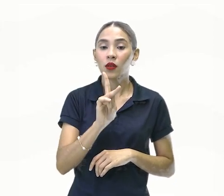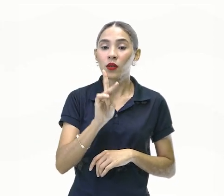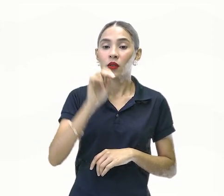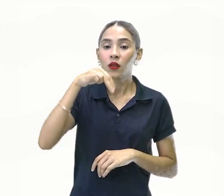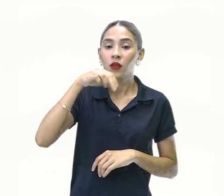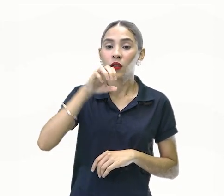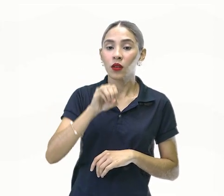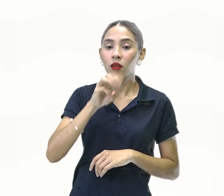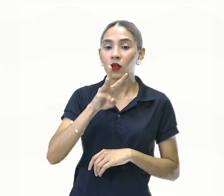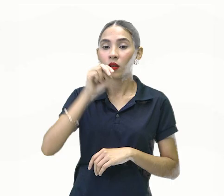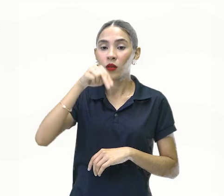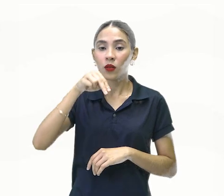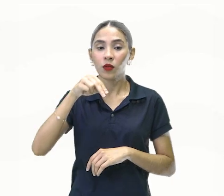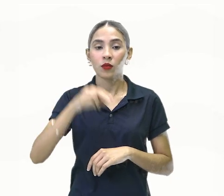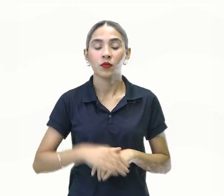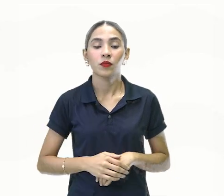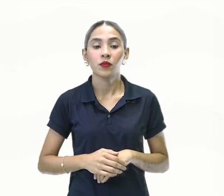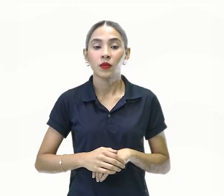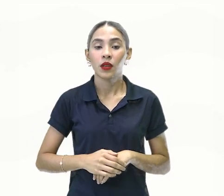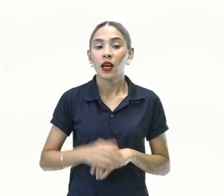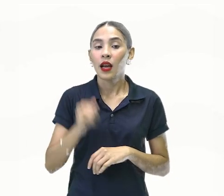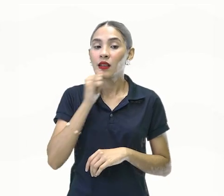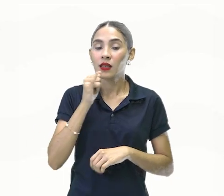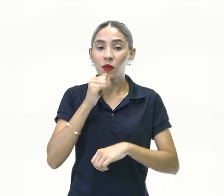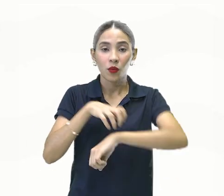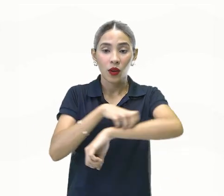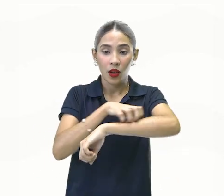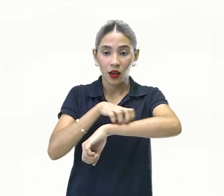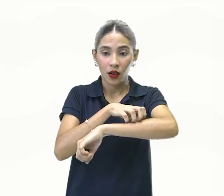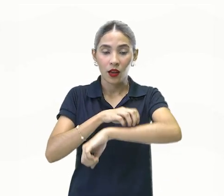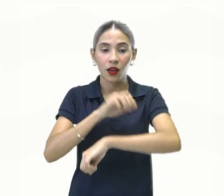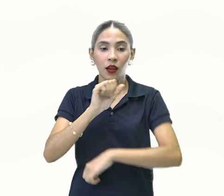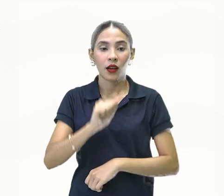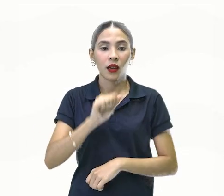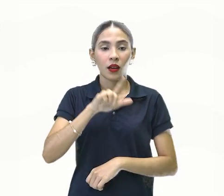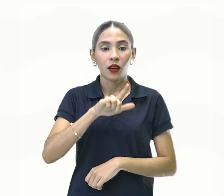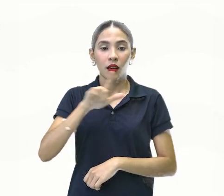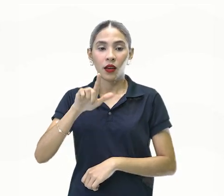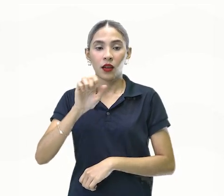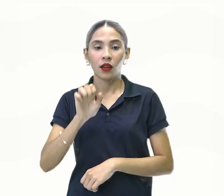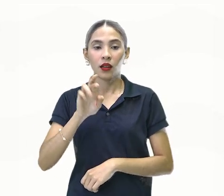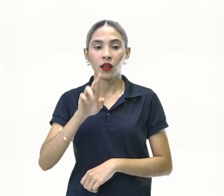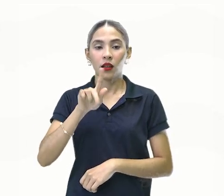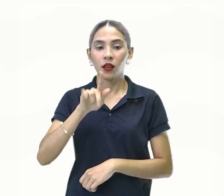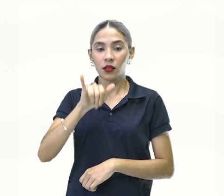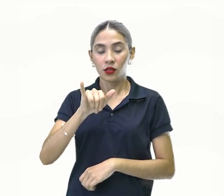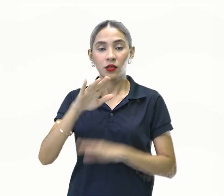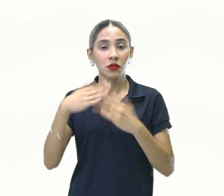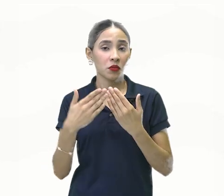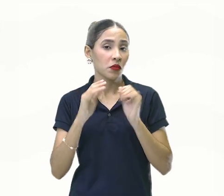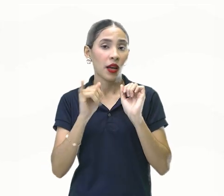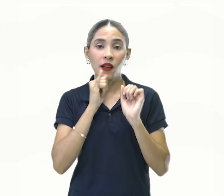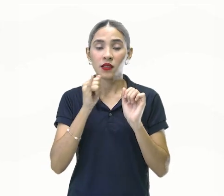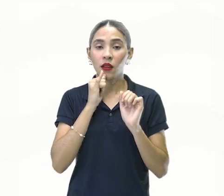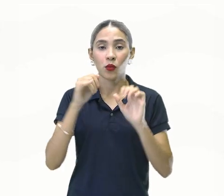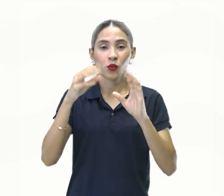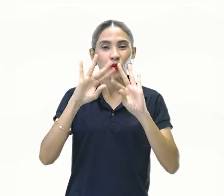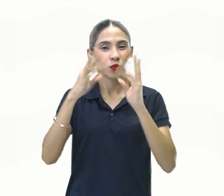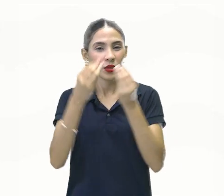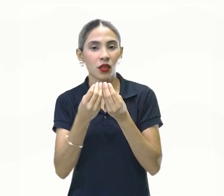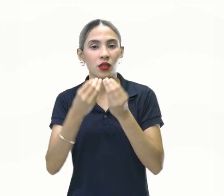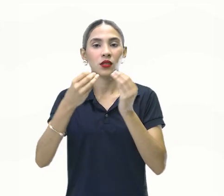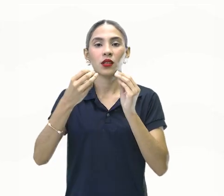known allergy, uma alergia conhecida to algum tipo dos componentes do remédio, né? Pode ser que dentro do